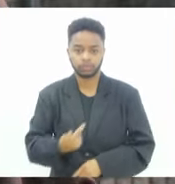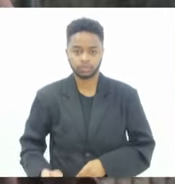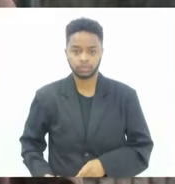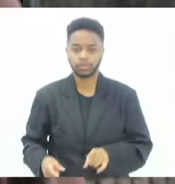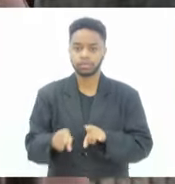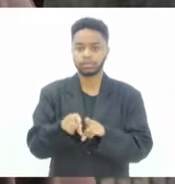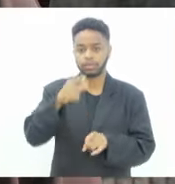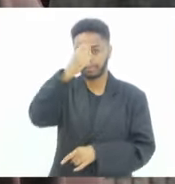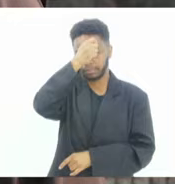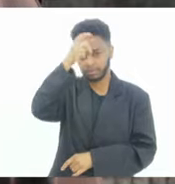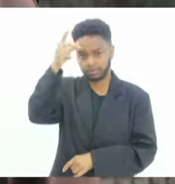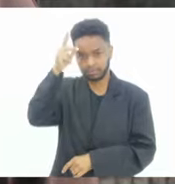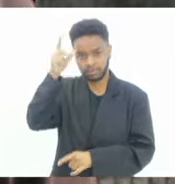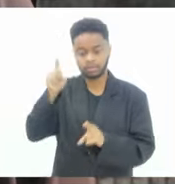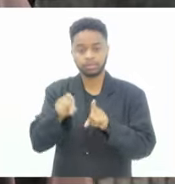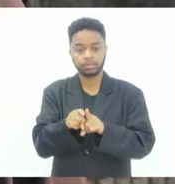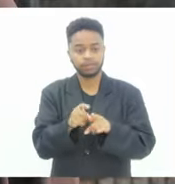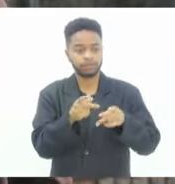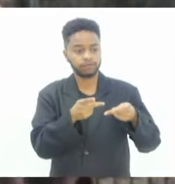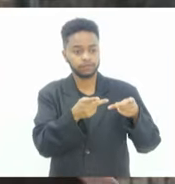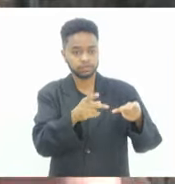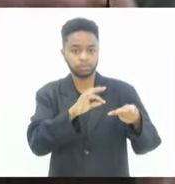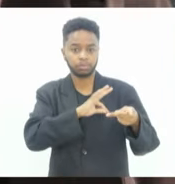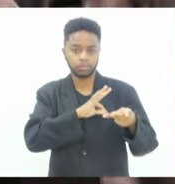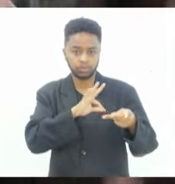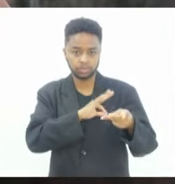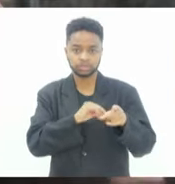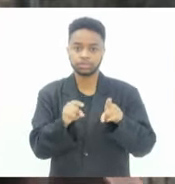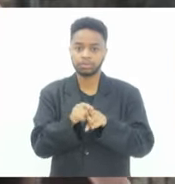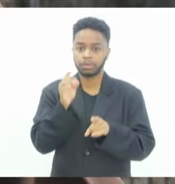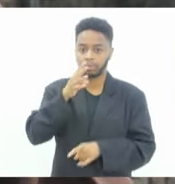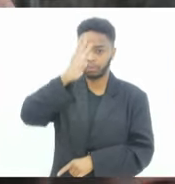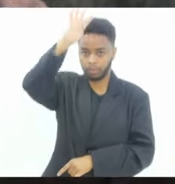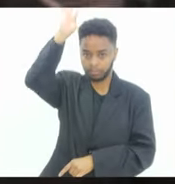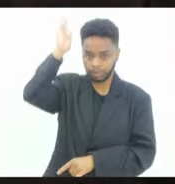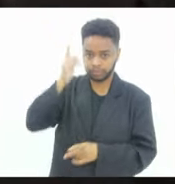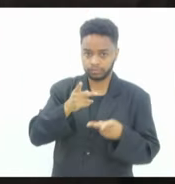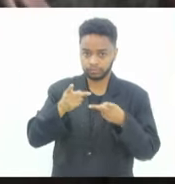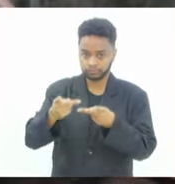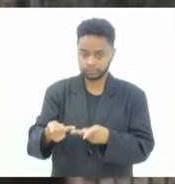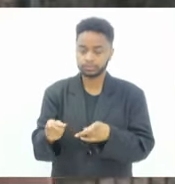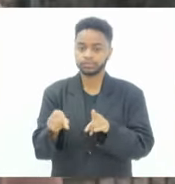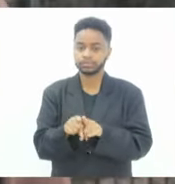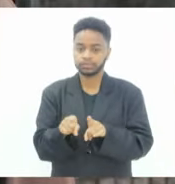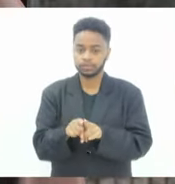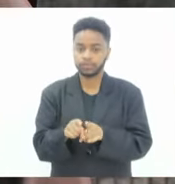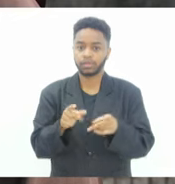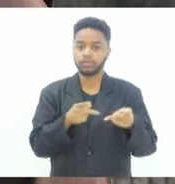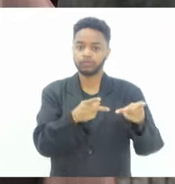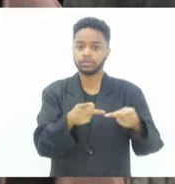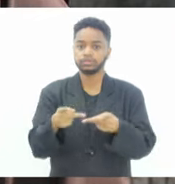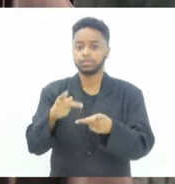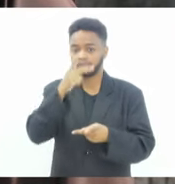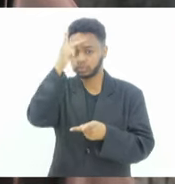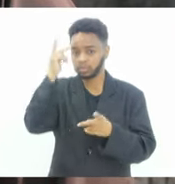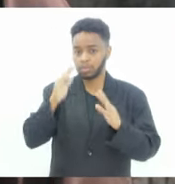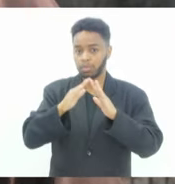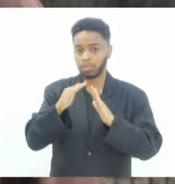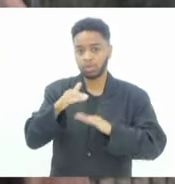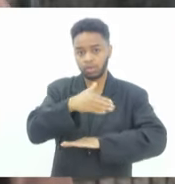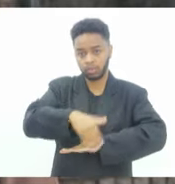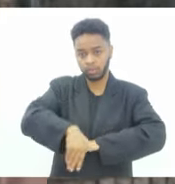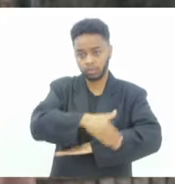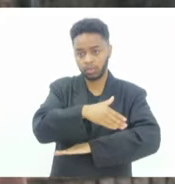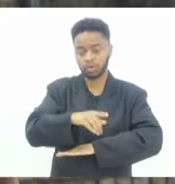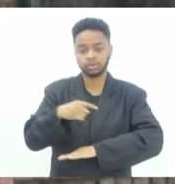prefeito. Fomos aos batalhões, tanto da polícia quanto do bombeiro. Vamos também entre os moradores de rua no nosso Serviço Franciscano